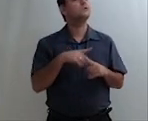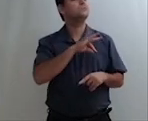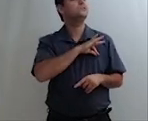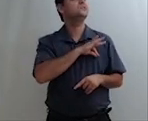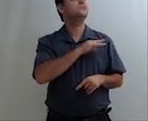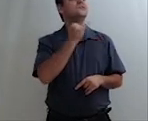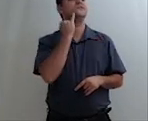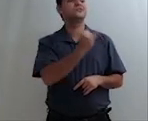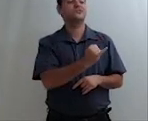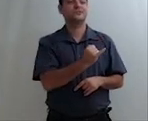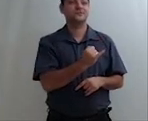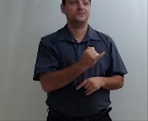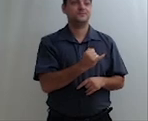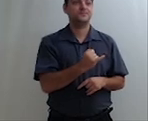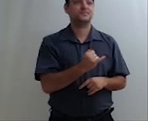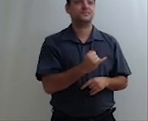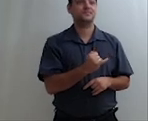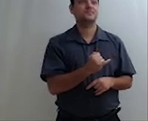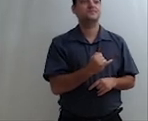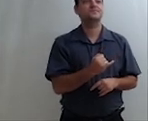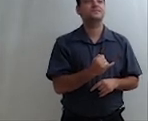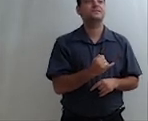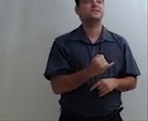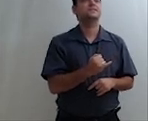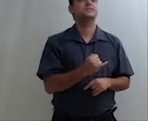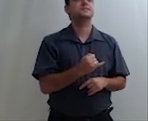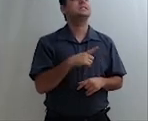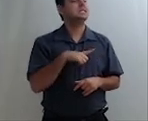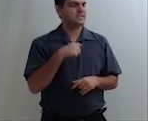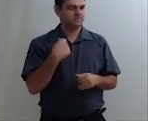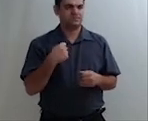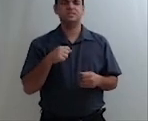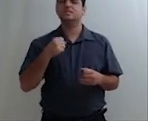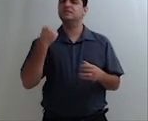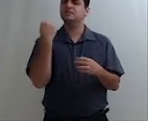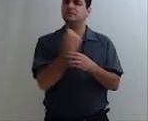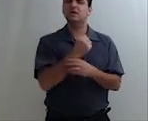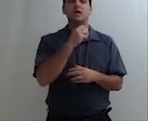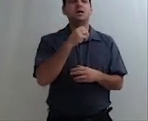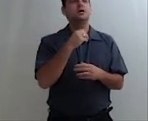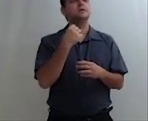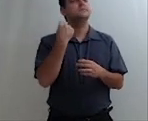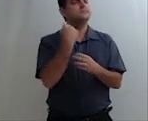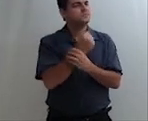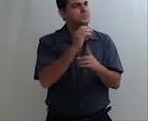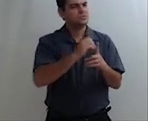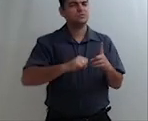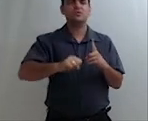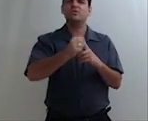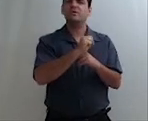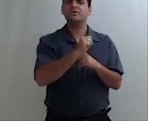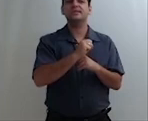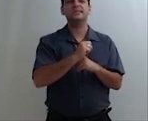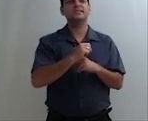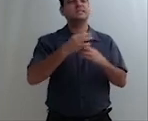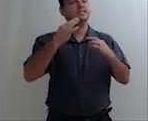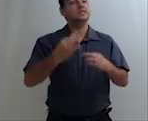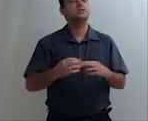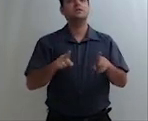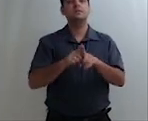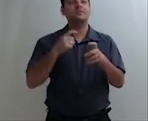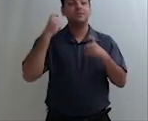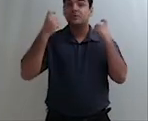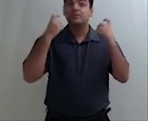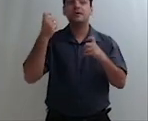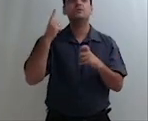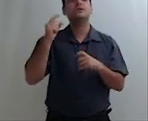que tinha necessidade de garantia da ordem pública e também a gravidade né considerando a gravidade concreta